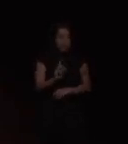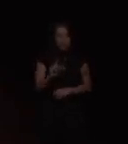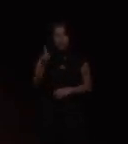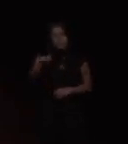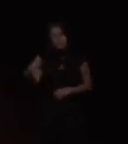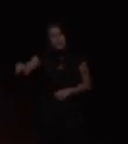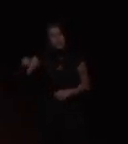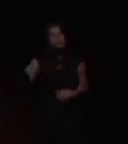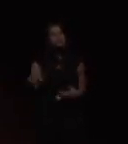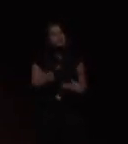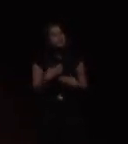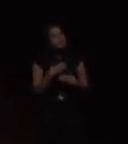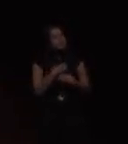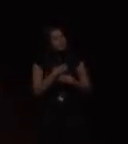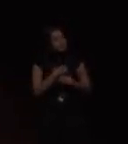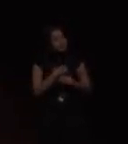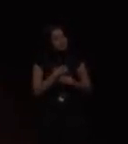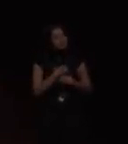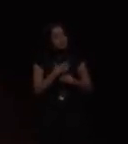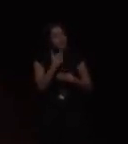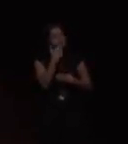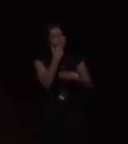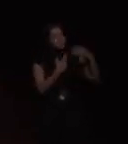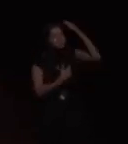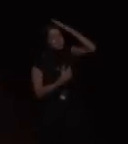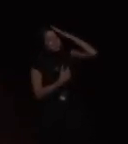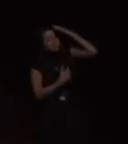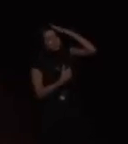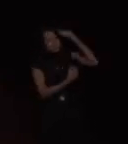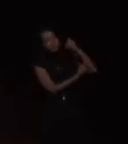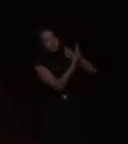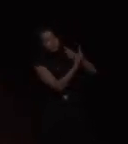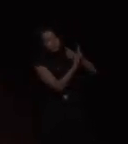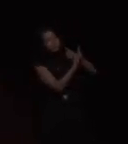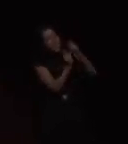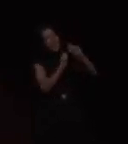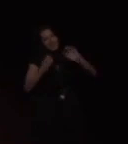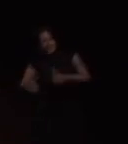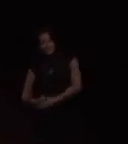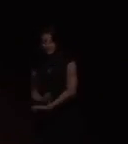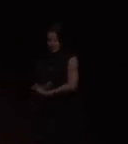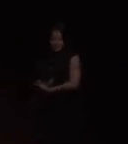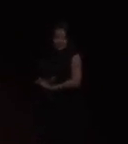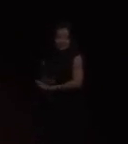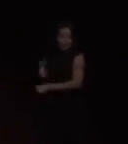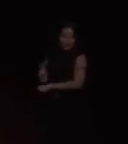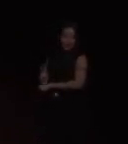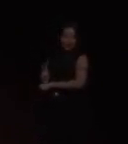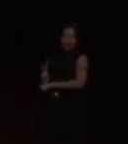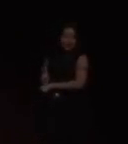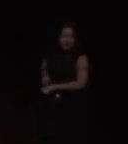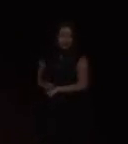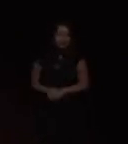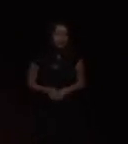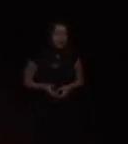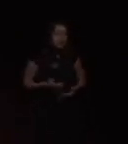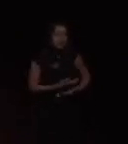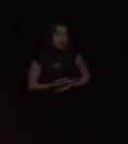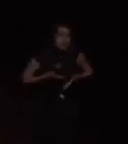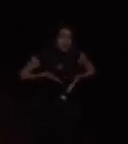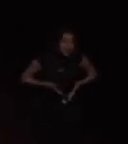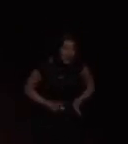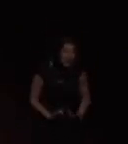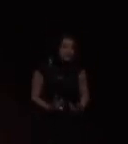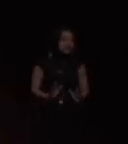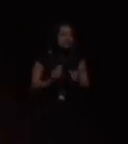se sentir no colo mesmo, no colo. Então, o que encontra um bebê quando nasce? Uma infinidade de coisas. E